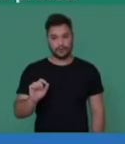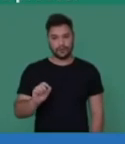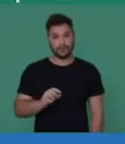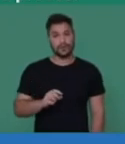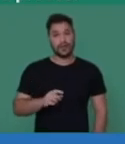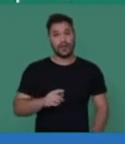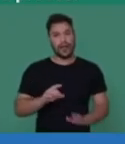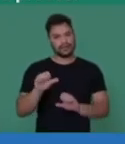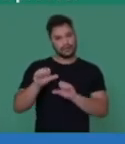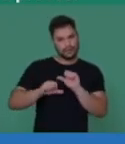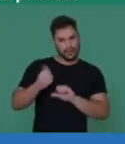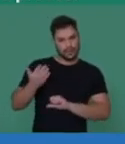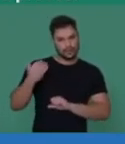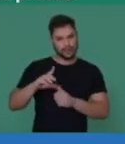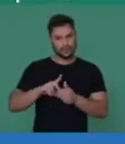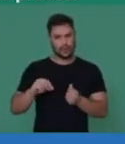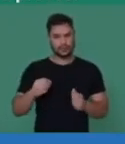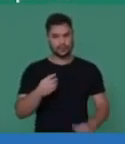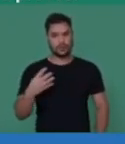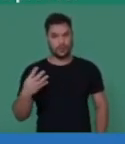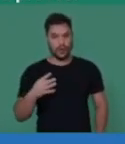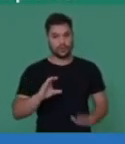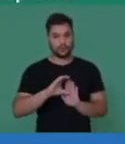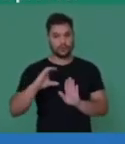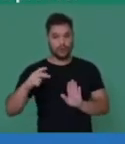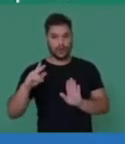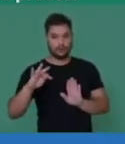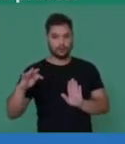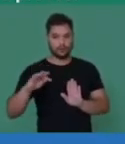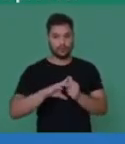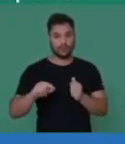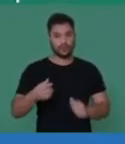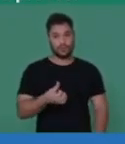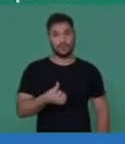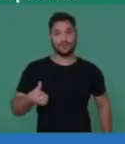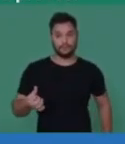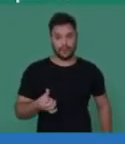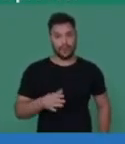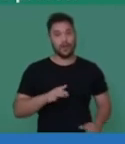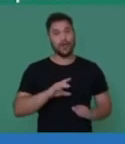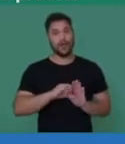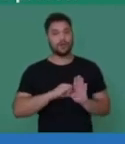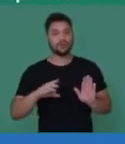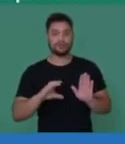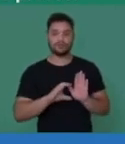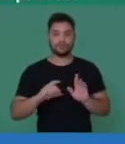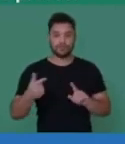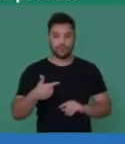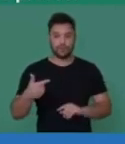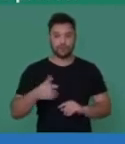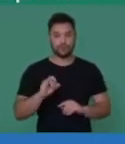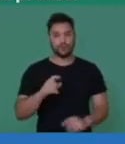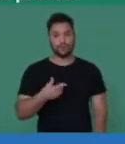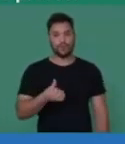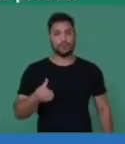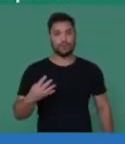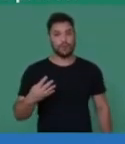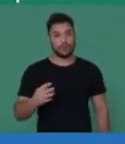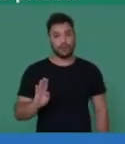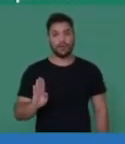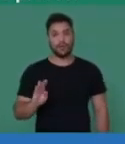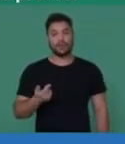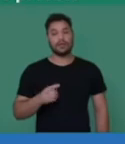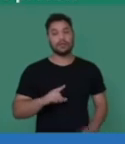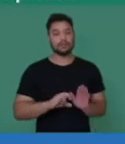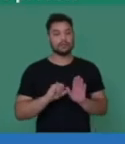as alterações propostas ao artigo 4º do caput do artigo 66, ao inciso 2º do caput do artigo 146B e ao